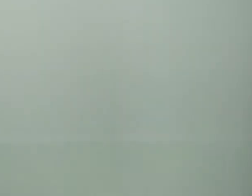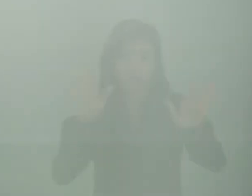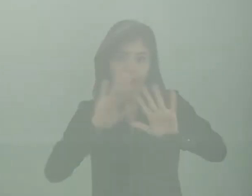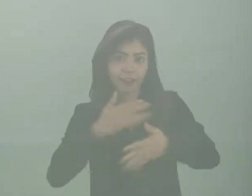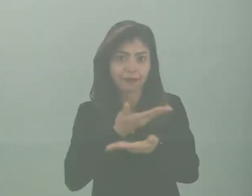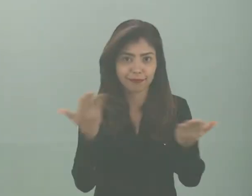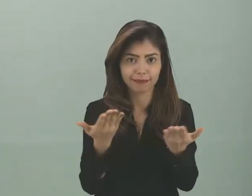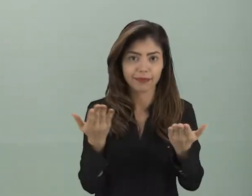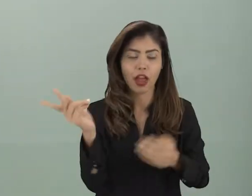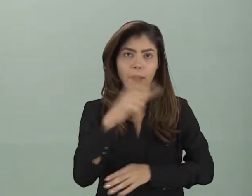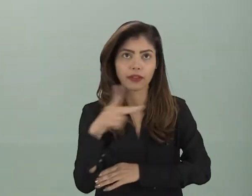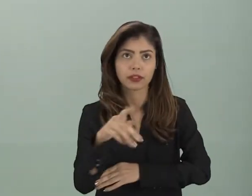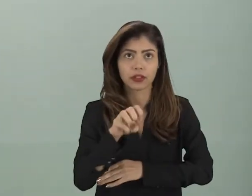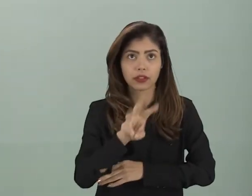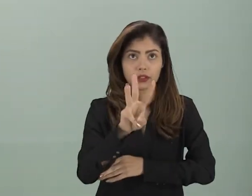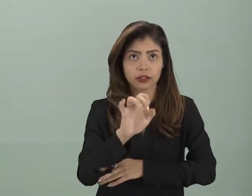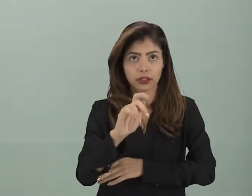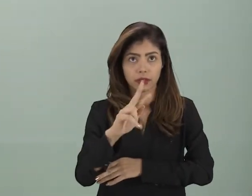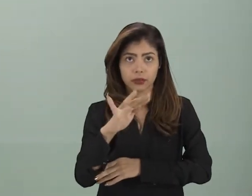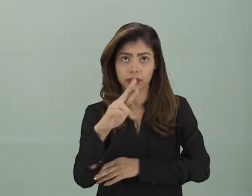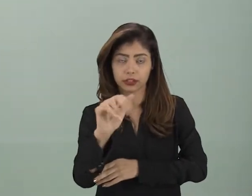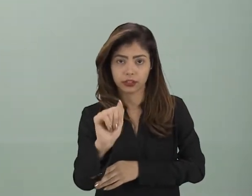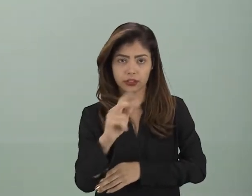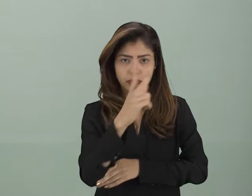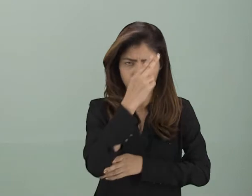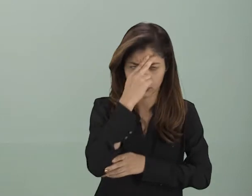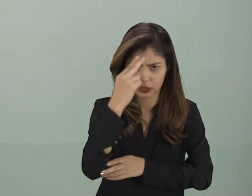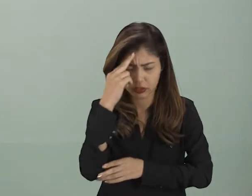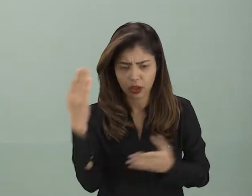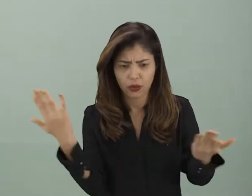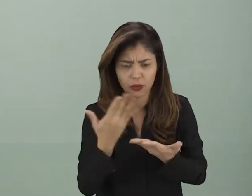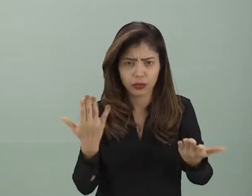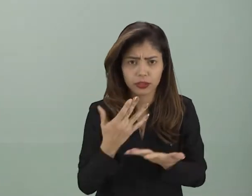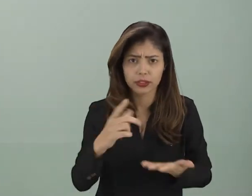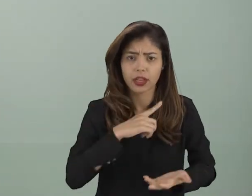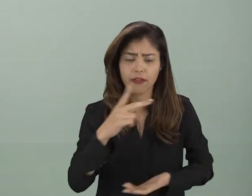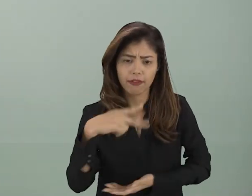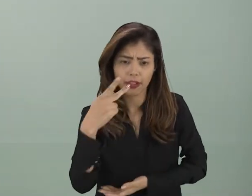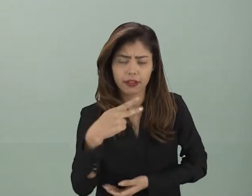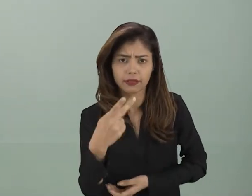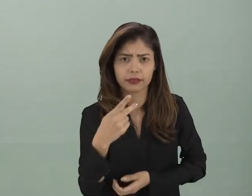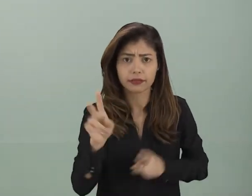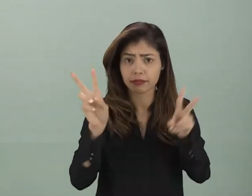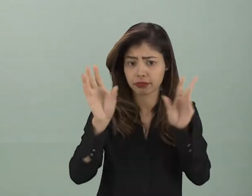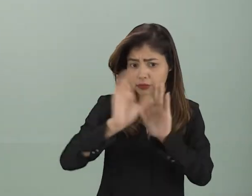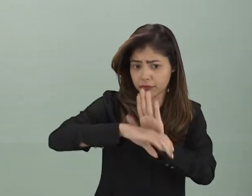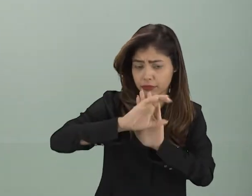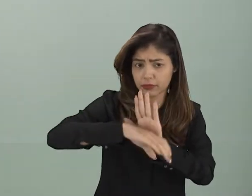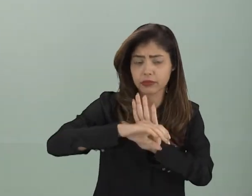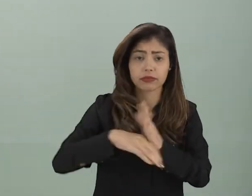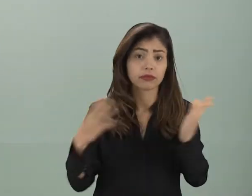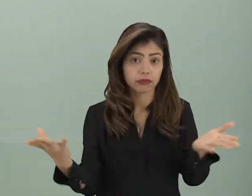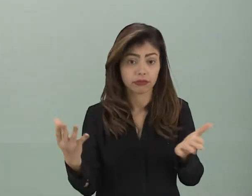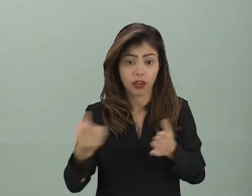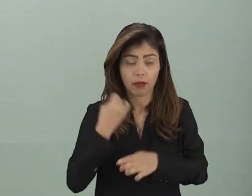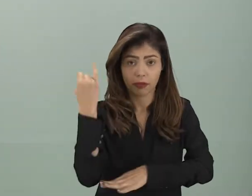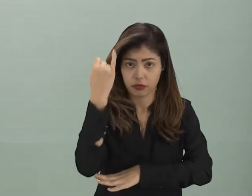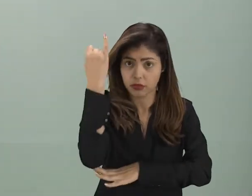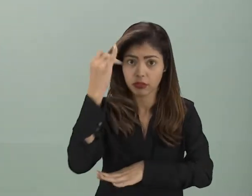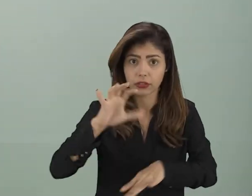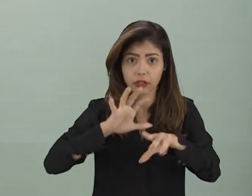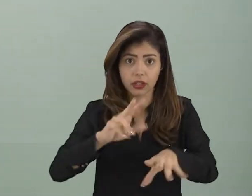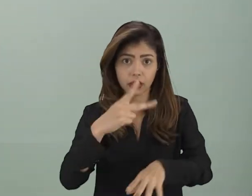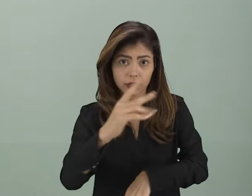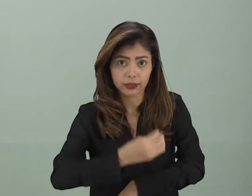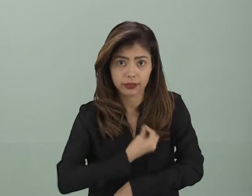Olá, queridos, aqui é o professor Webert de História e hoje iremos falar sobre um conteúdo que vai se tornar muito importante